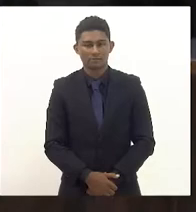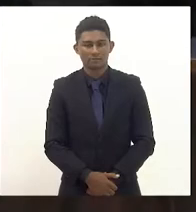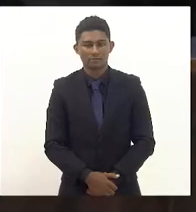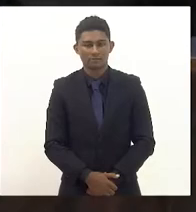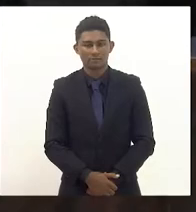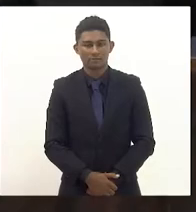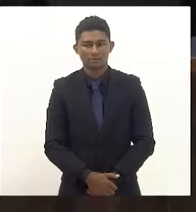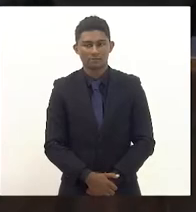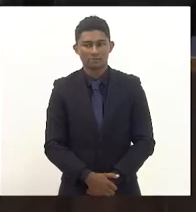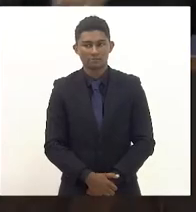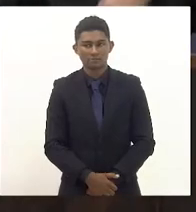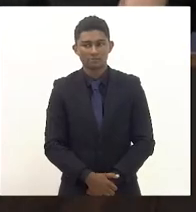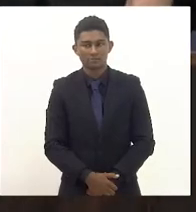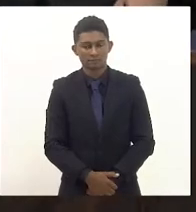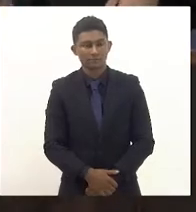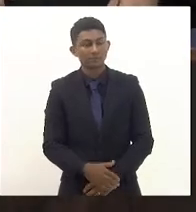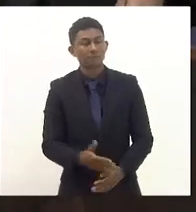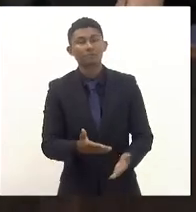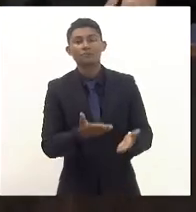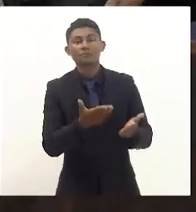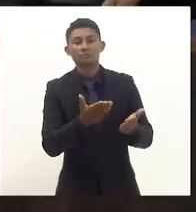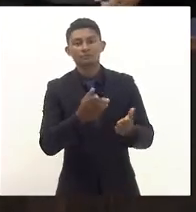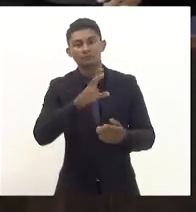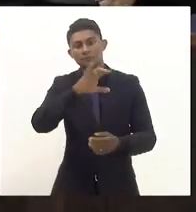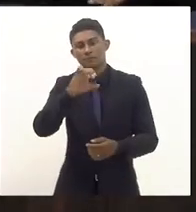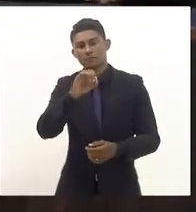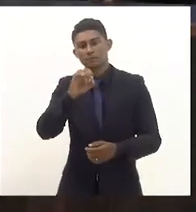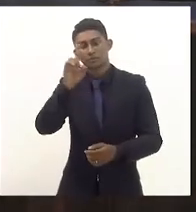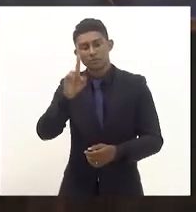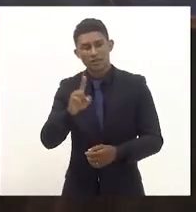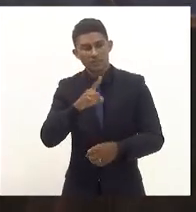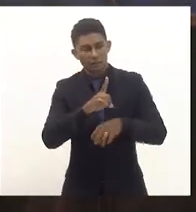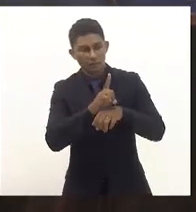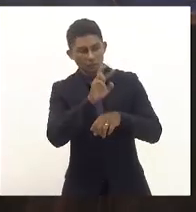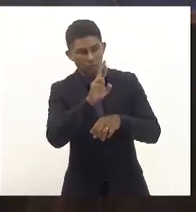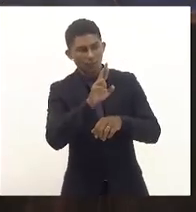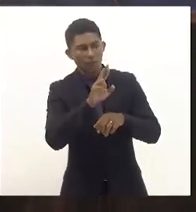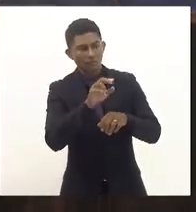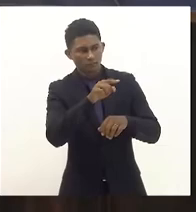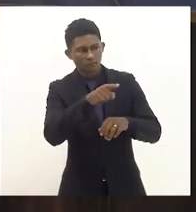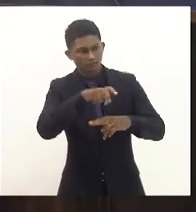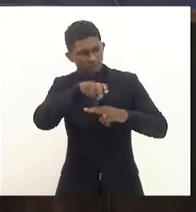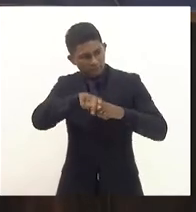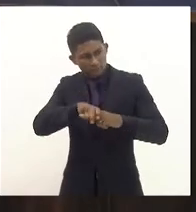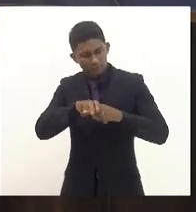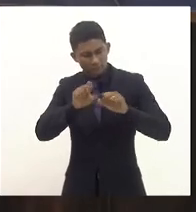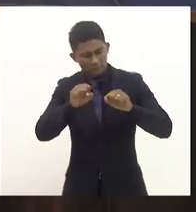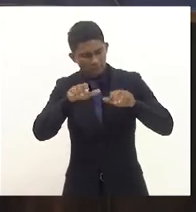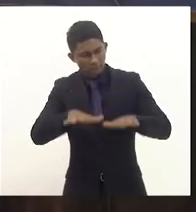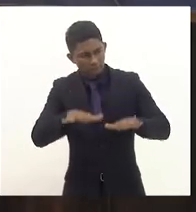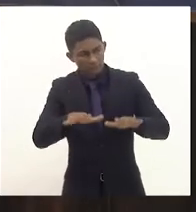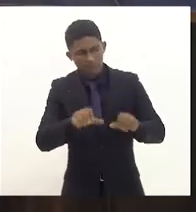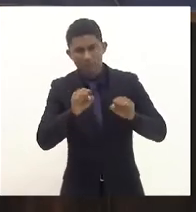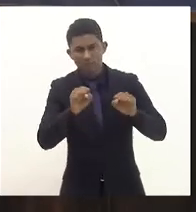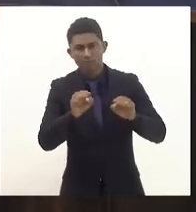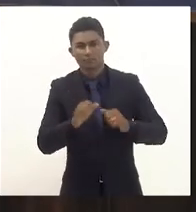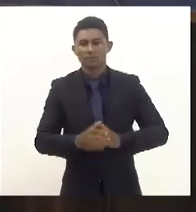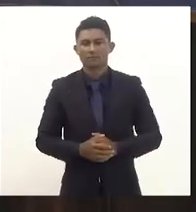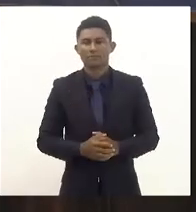o Dr Desembargador Doutor José Luiz Pinheiro posso ficar para compor a mesa por favor